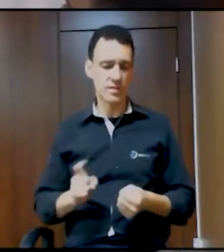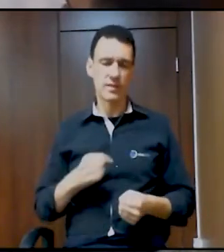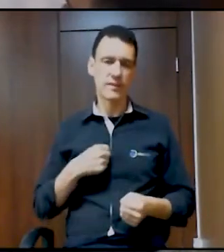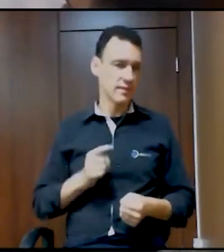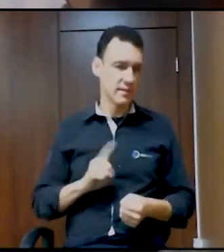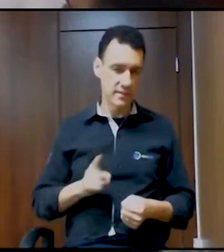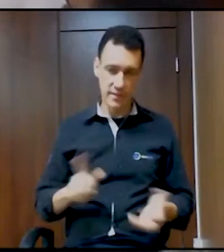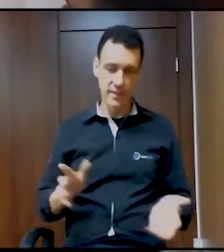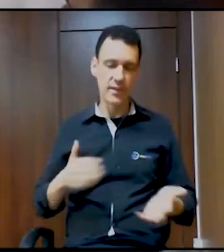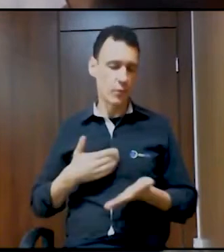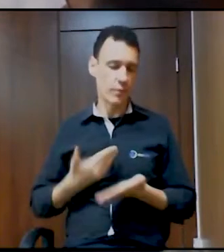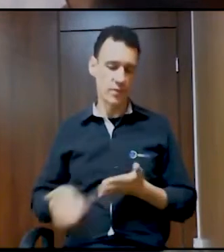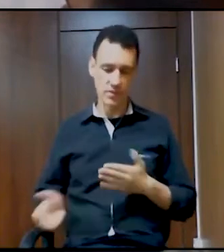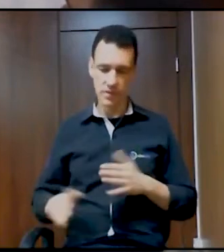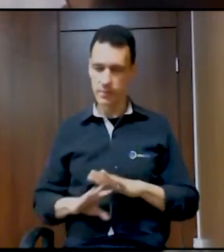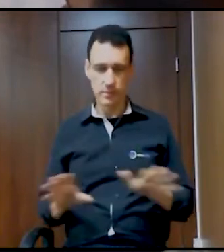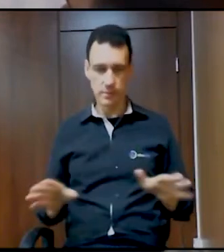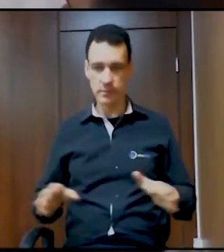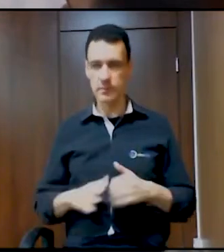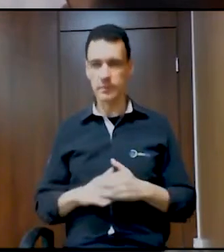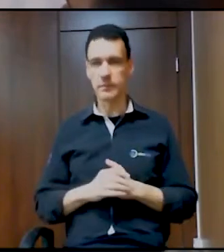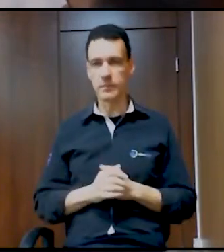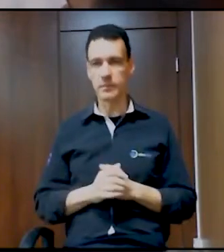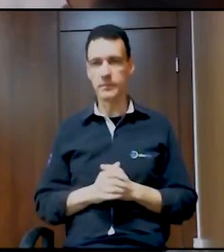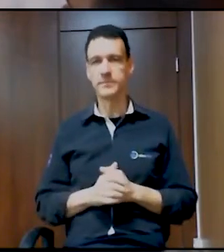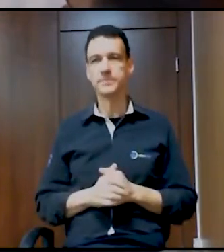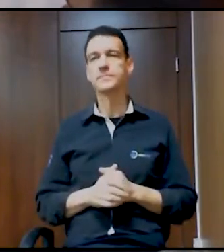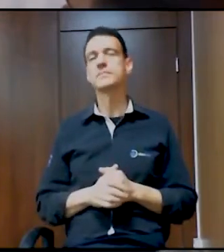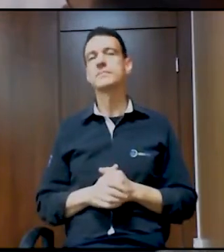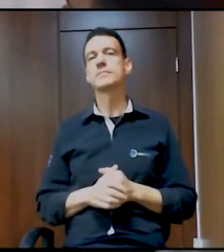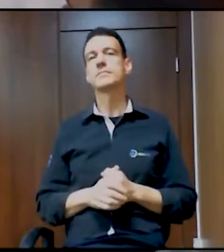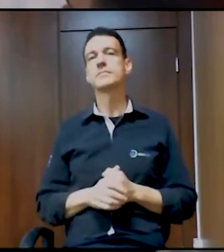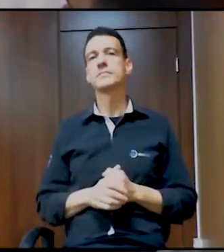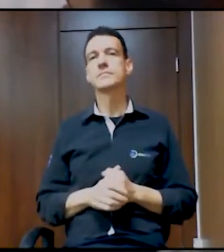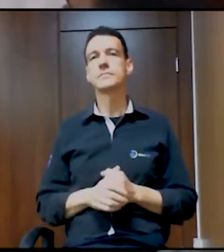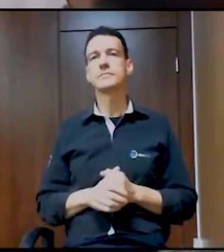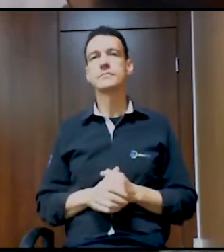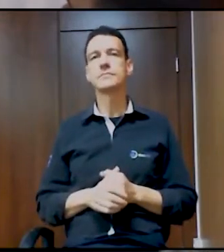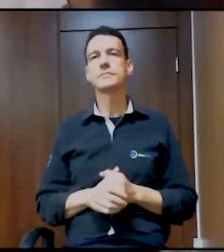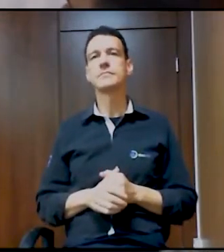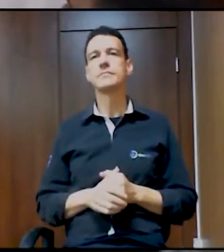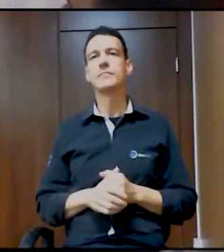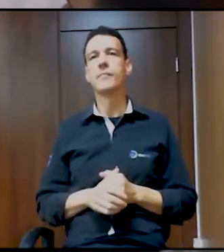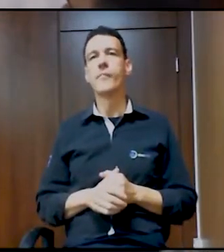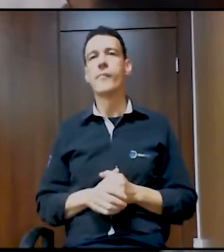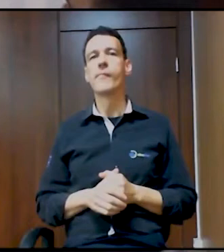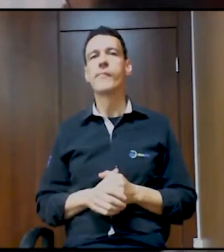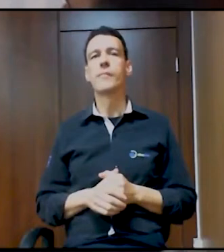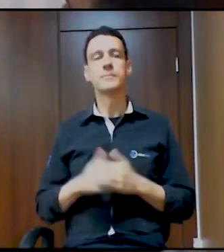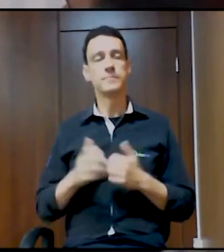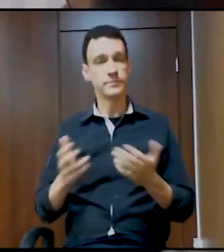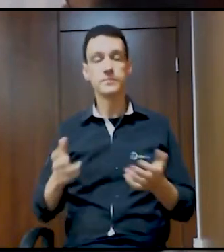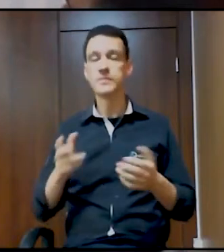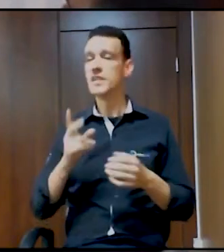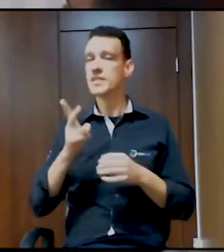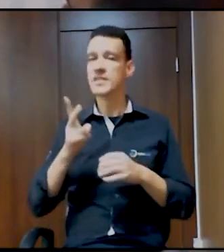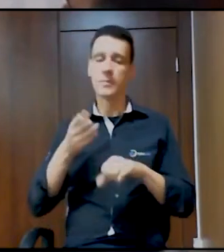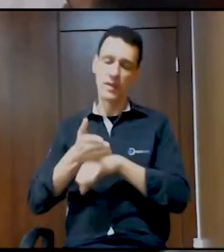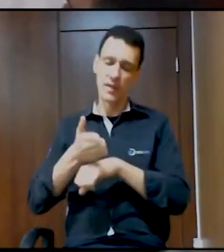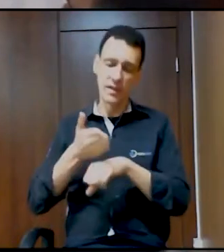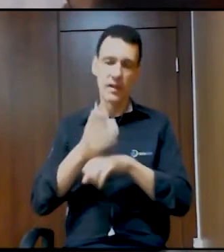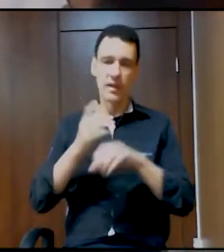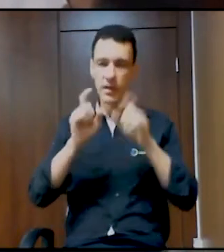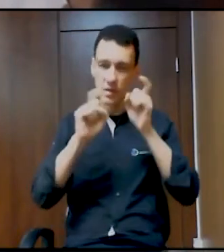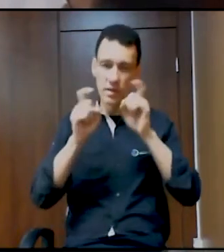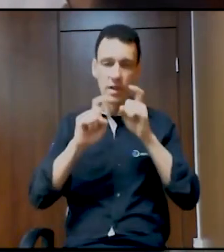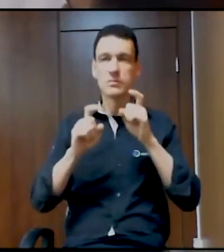né? E as pessoas que eu acompanho e que eu participo das reuniões não souberam,